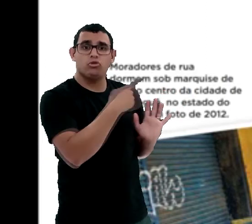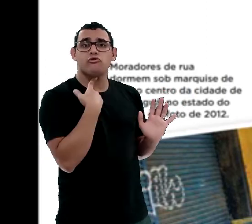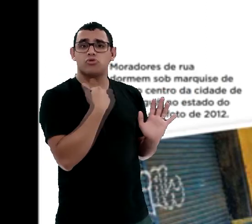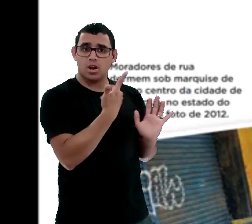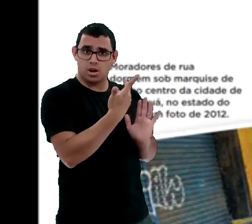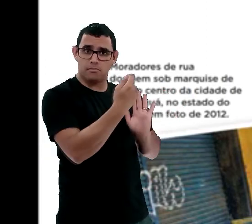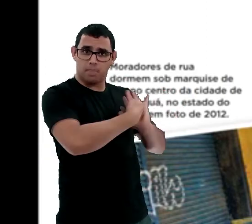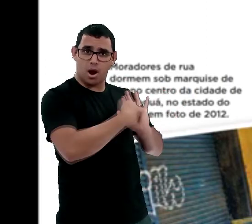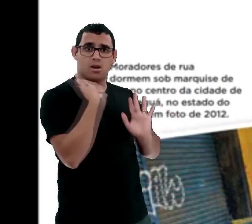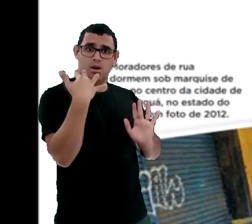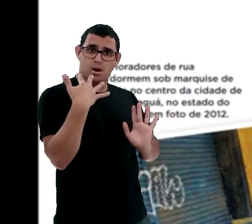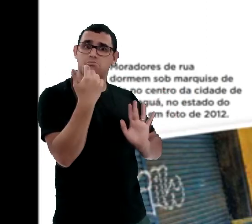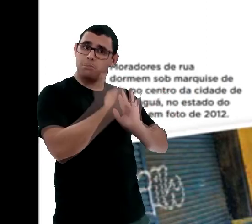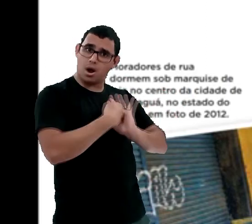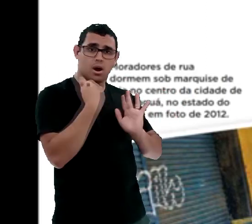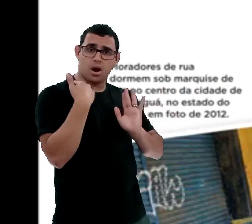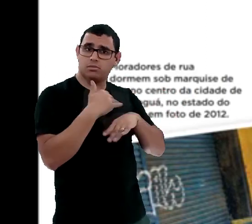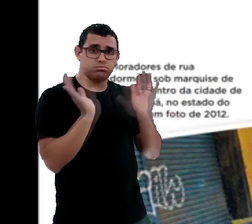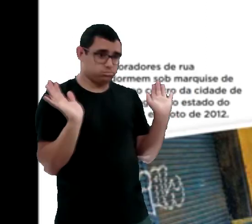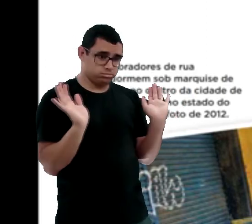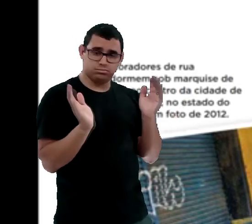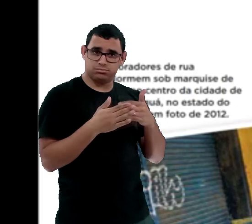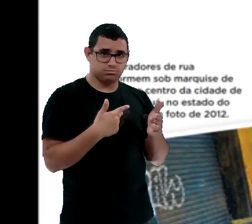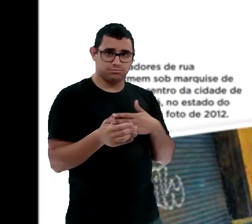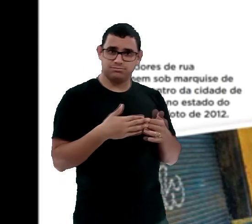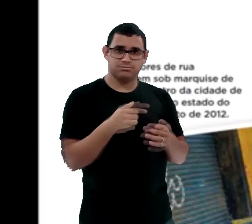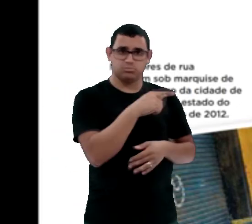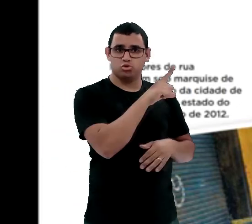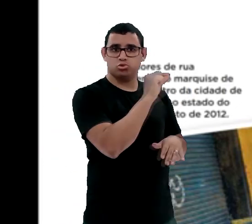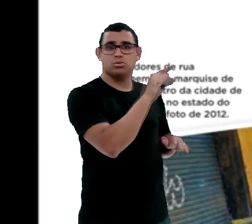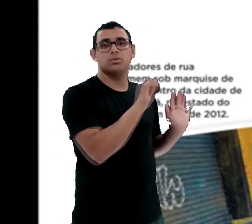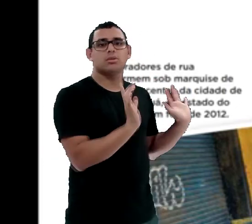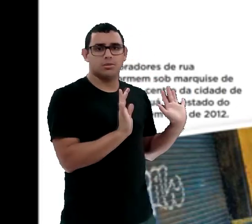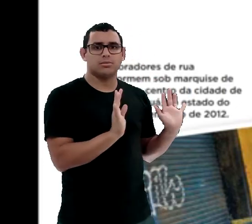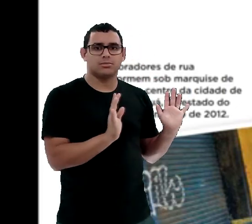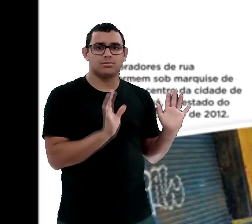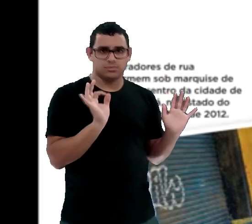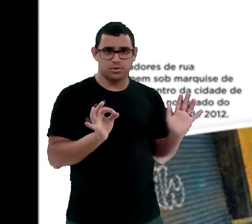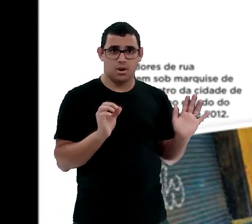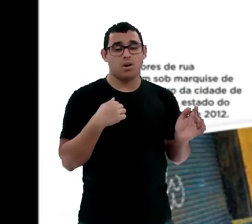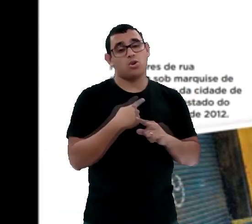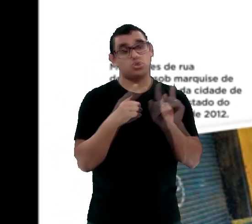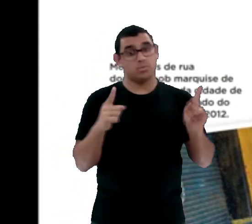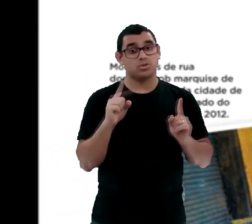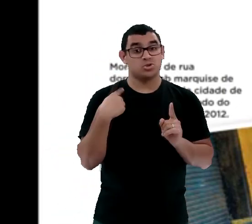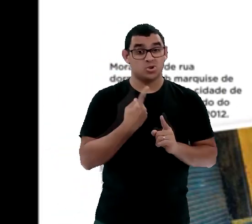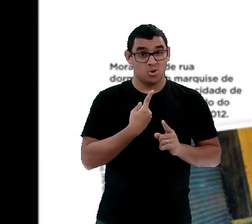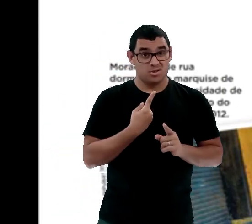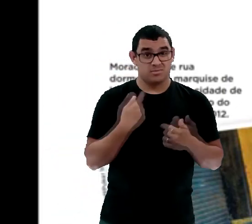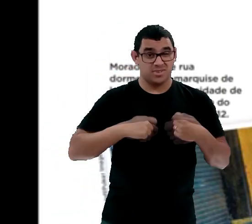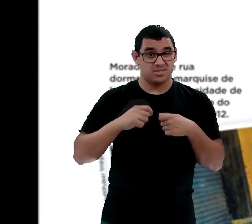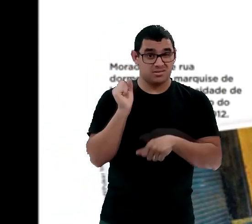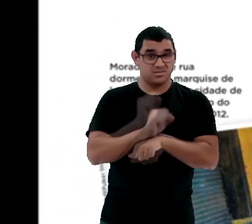trabalhando para mudar essa situação. Porque muitas vezes a gente só faz reclamar. Reclamar do governo, reclamar das empresas, do capitalista,